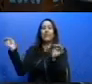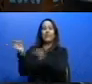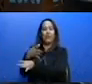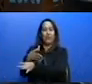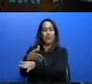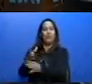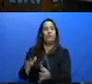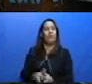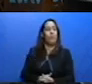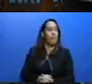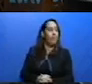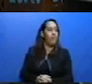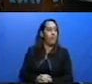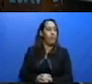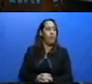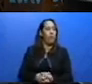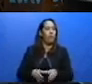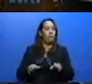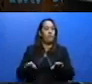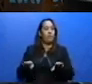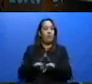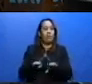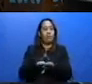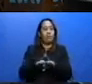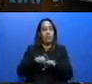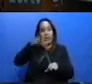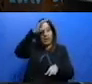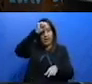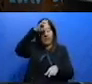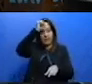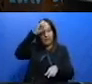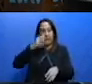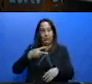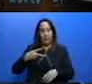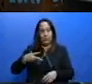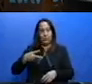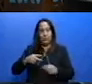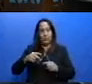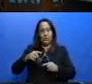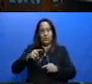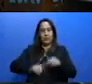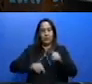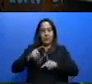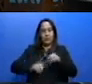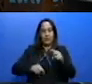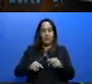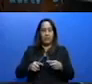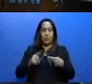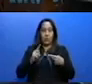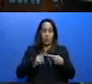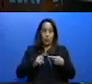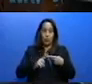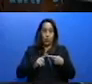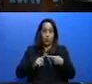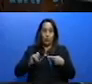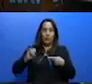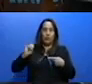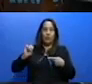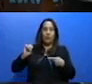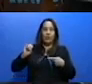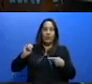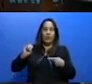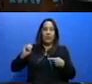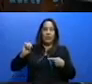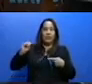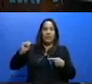Continuando, nós aprendemos dois tipos de materiais. Nós aprendemos aqueles que são isolantes térmicos